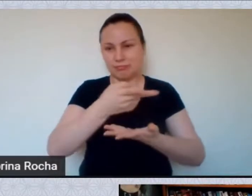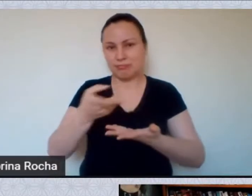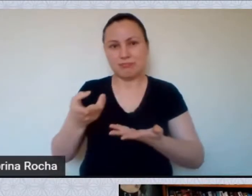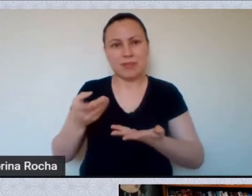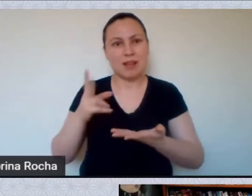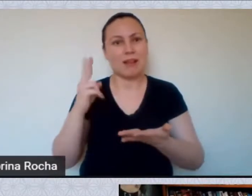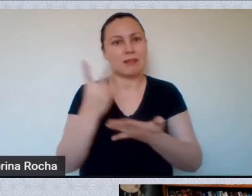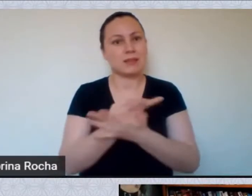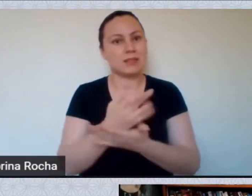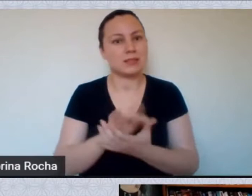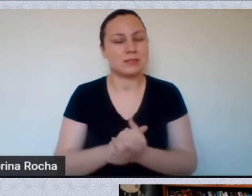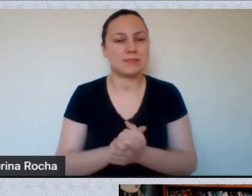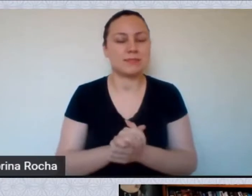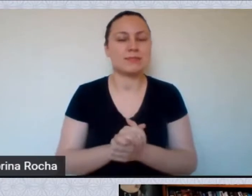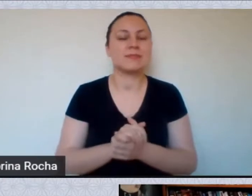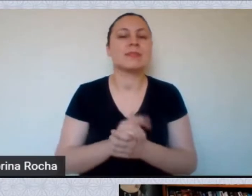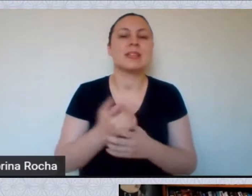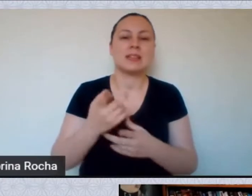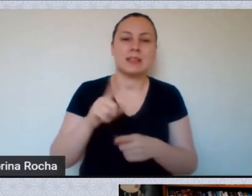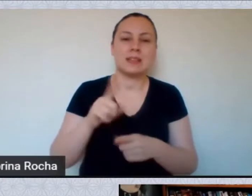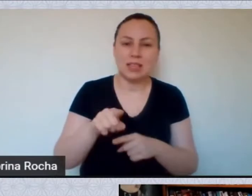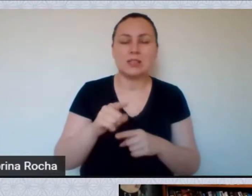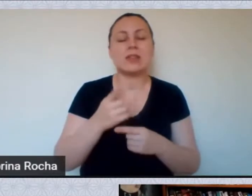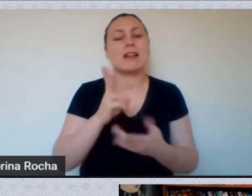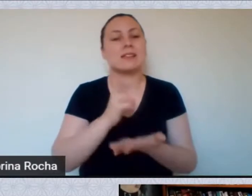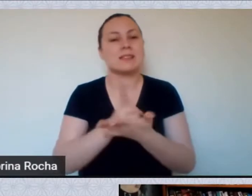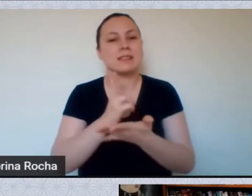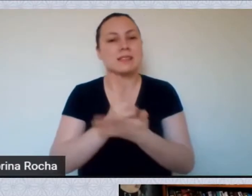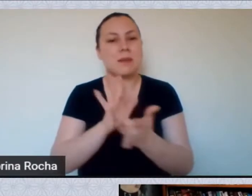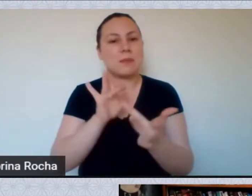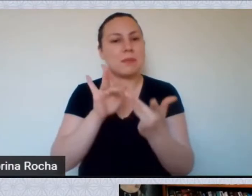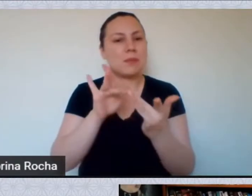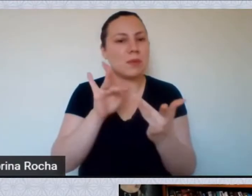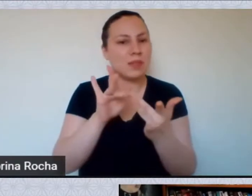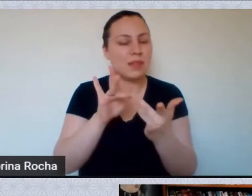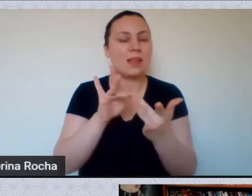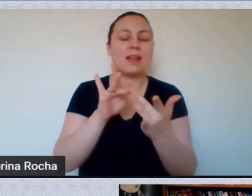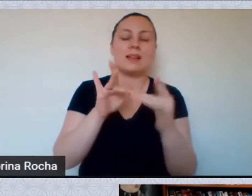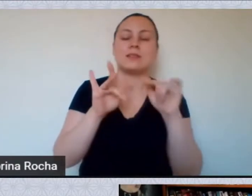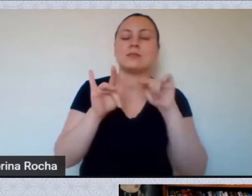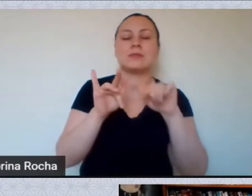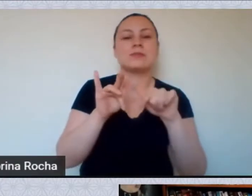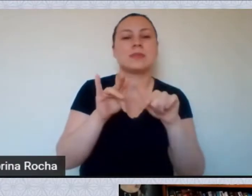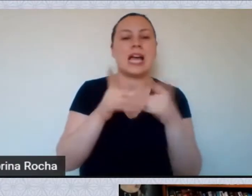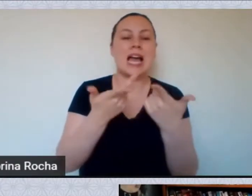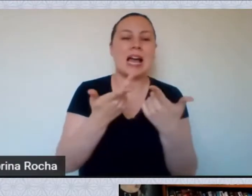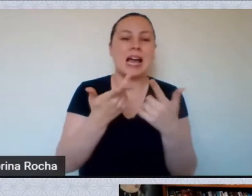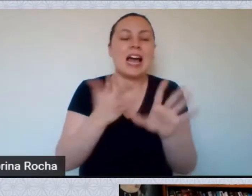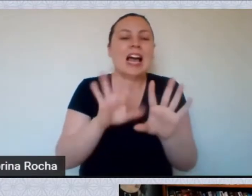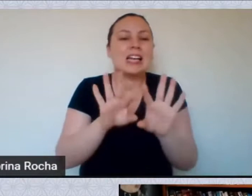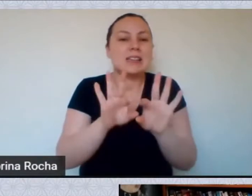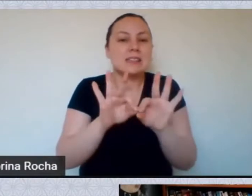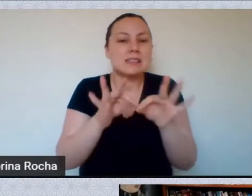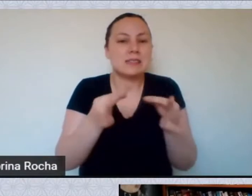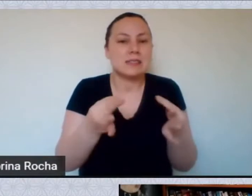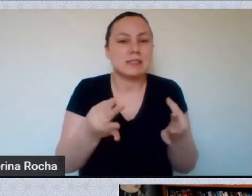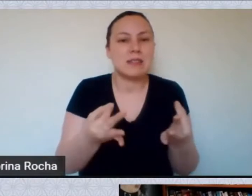em sintonia com a beleza simples do inesperado. Esse é um trecho de um artigo escrito por você,